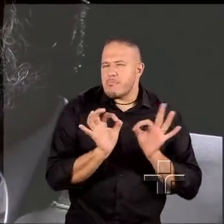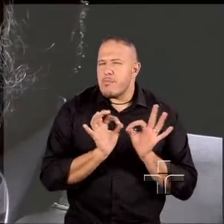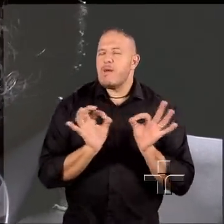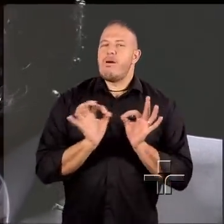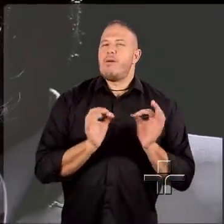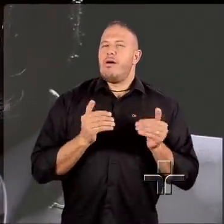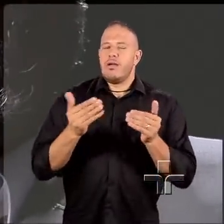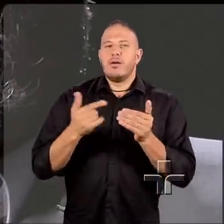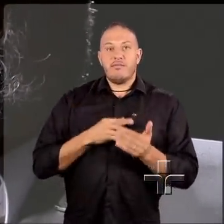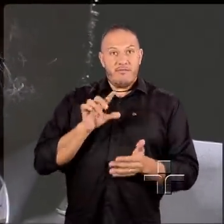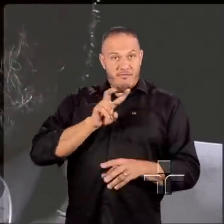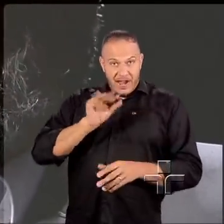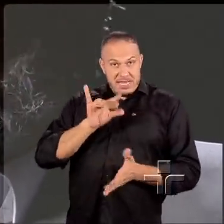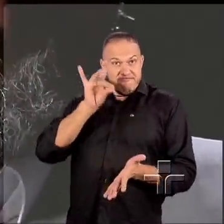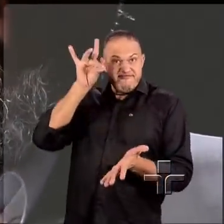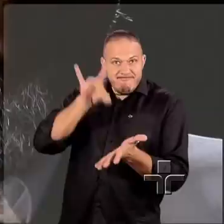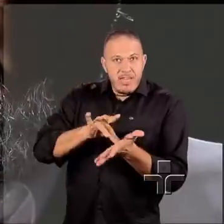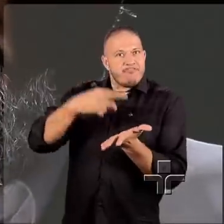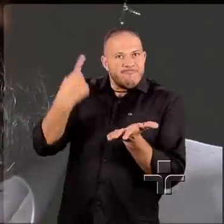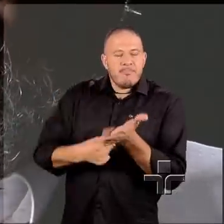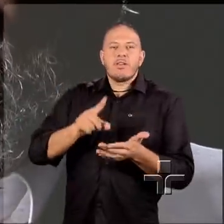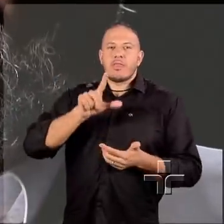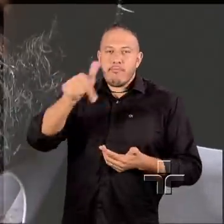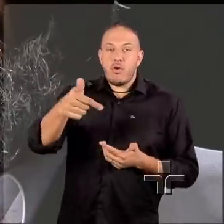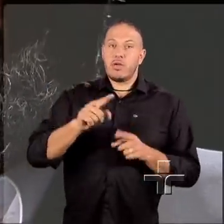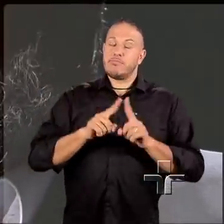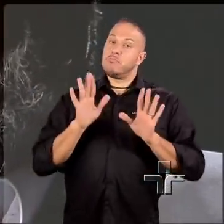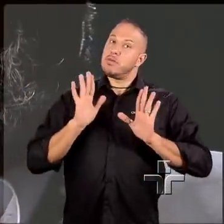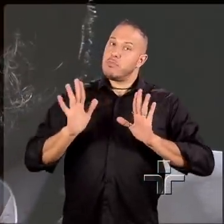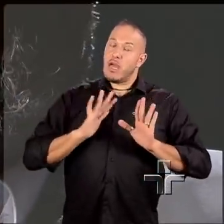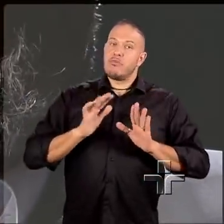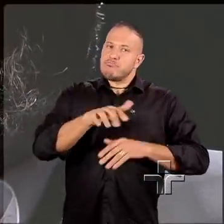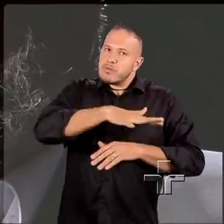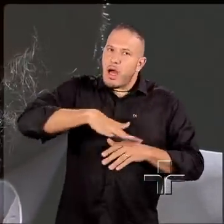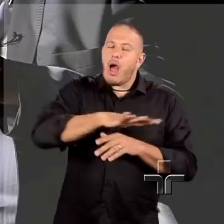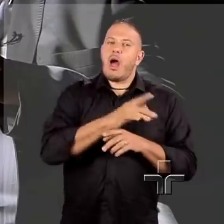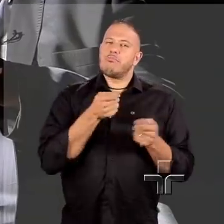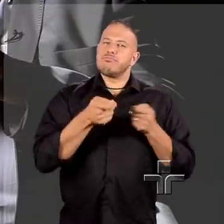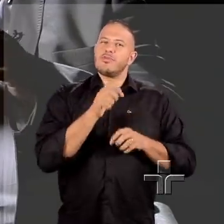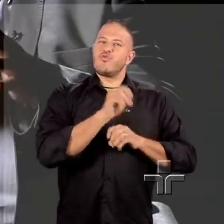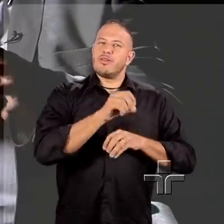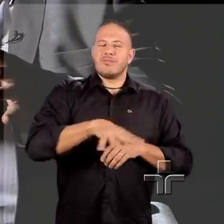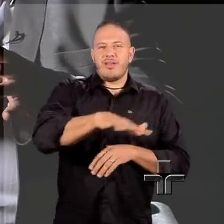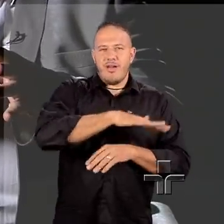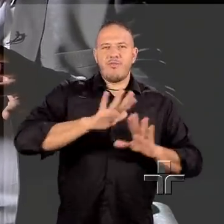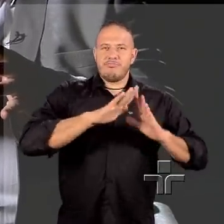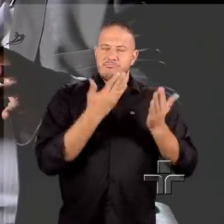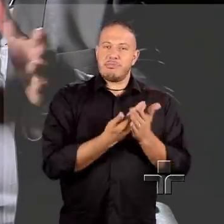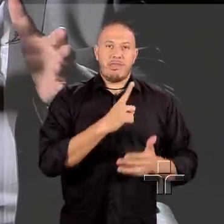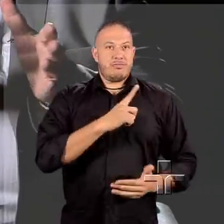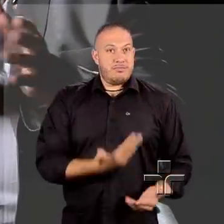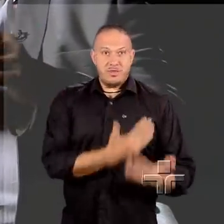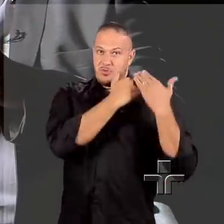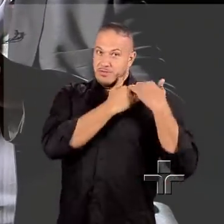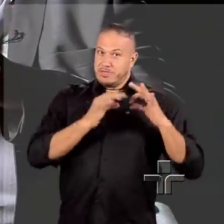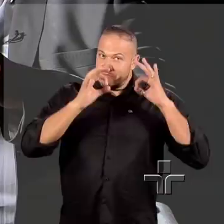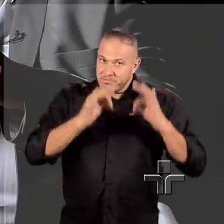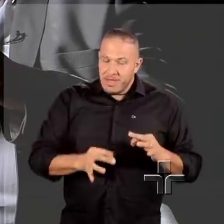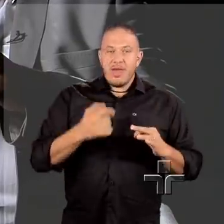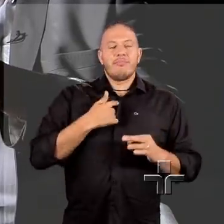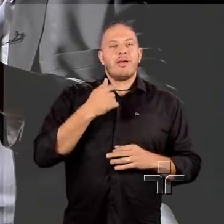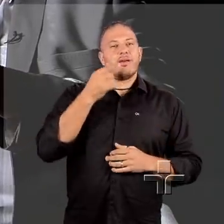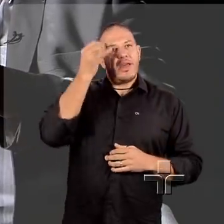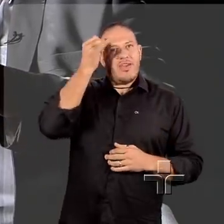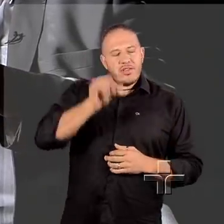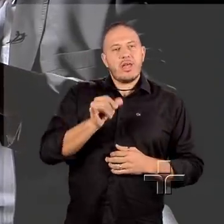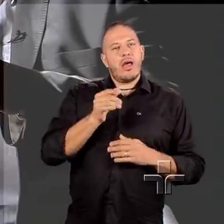execução se dará se quem assumir a gestão, né, da área de educação escolar no Brasil tiver a responsabilidade para não desviar os